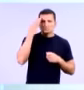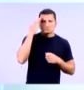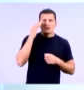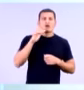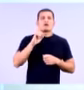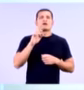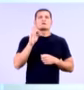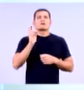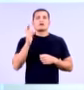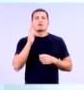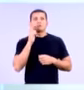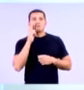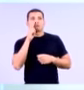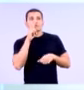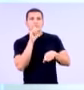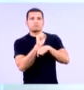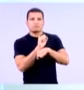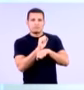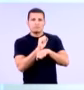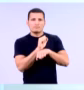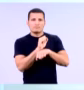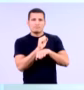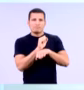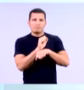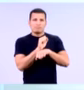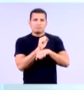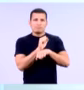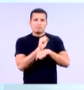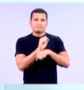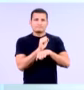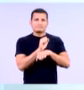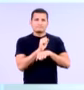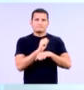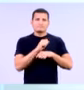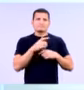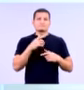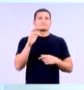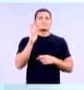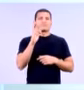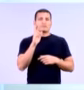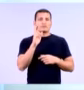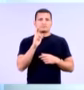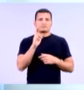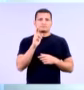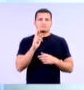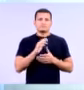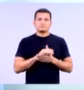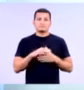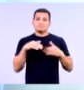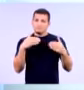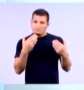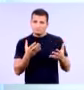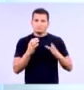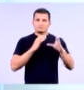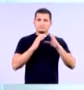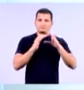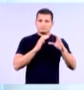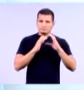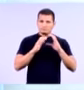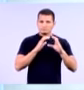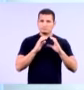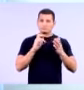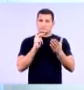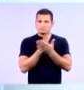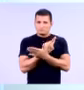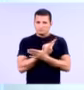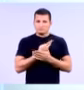parar de fazer barulho? Quem é que vai parar de festejar nesse lugar? Então, para que a comunicação aconteça,